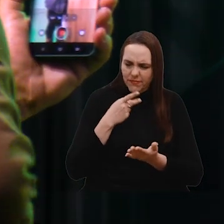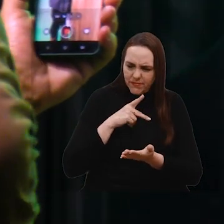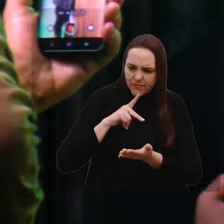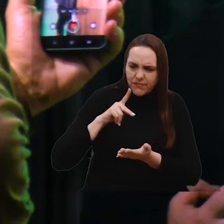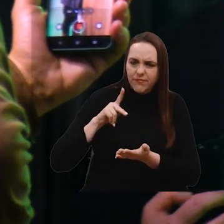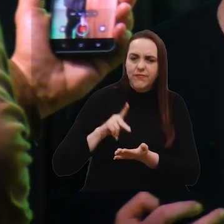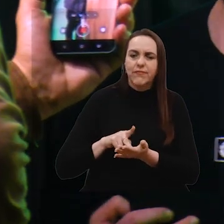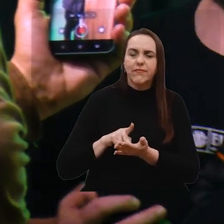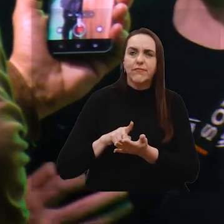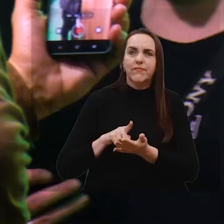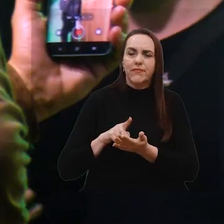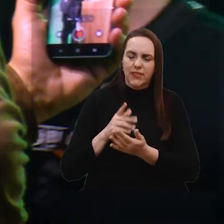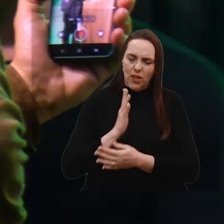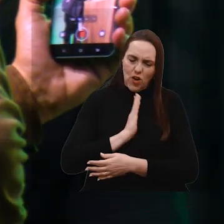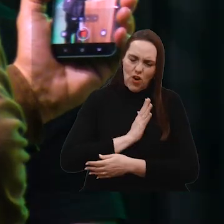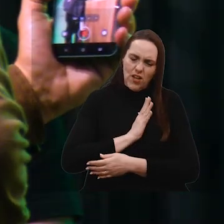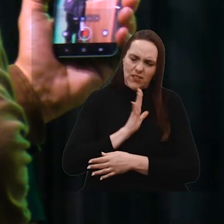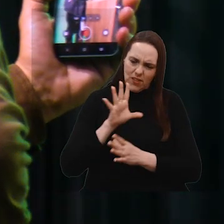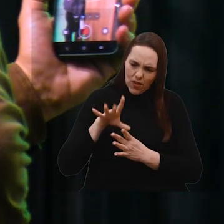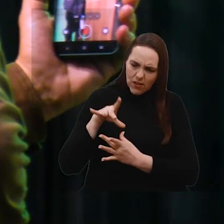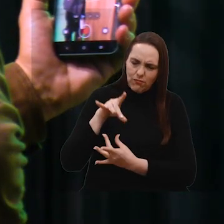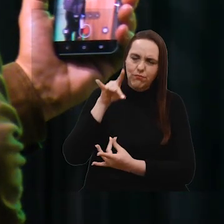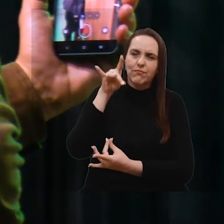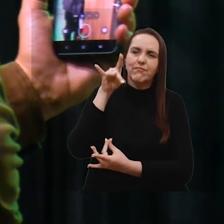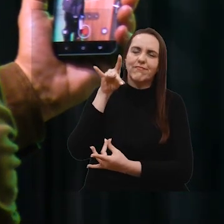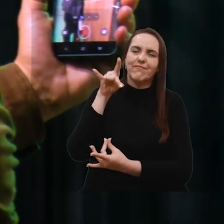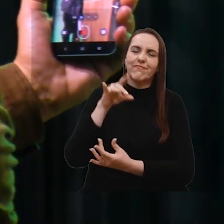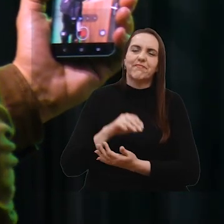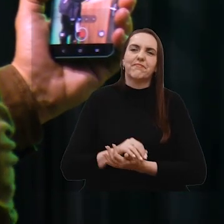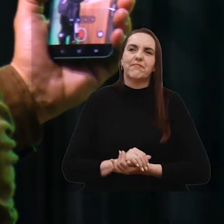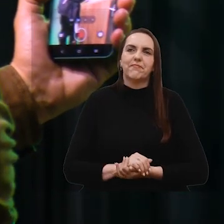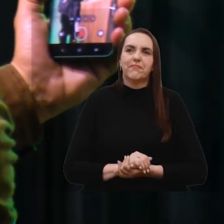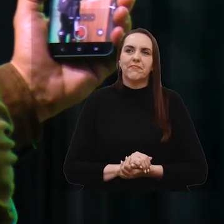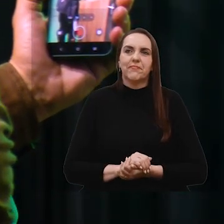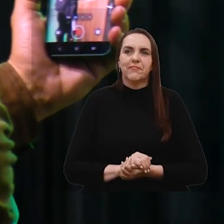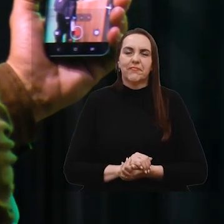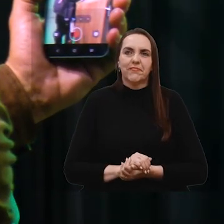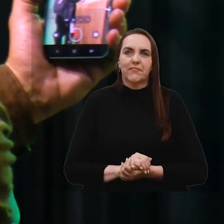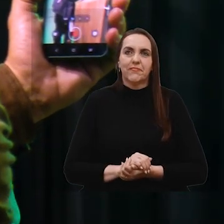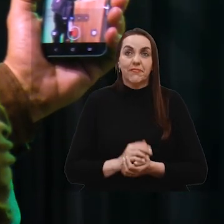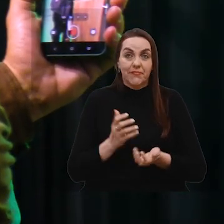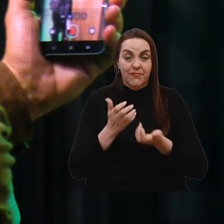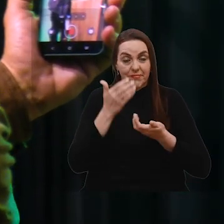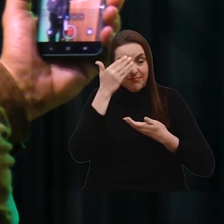sempre com muita sinceridade e com alma e coração.